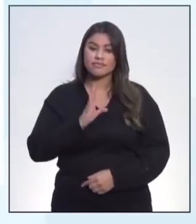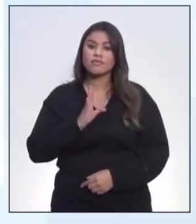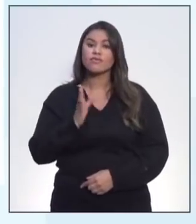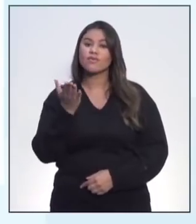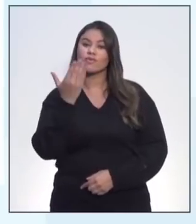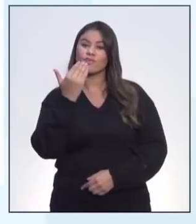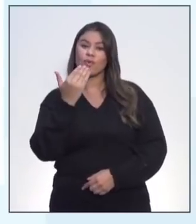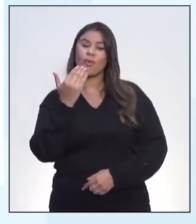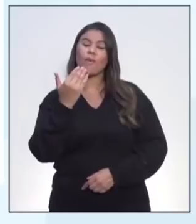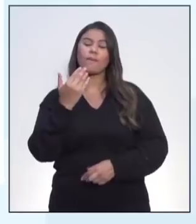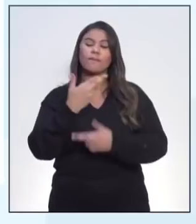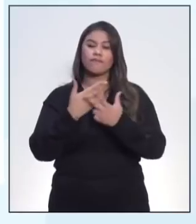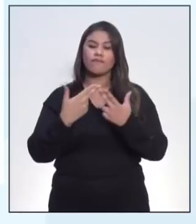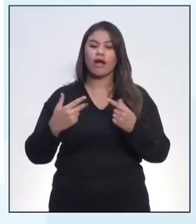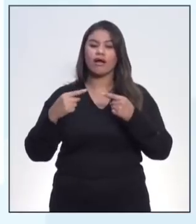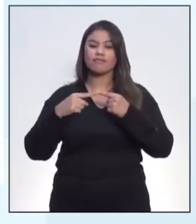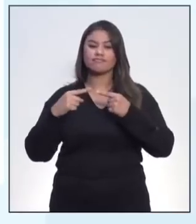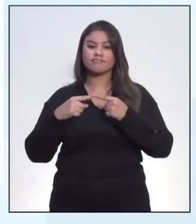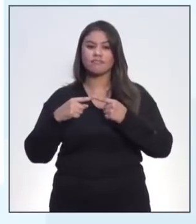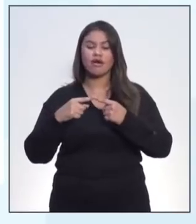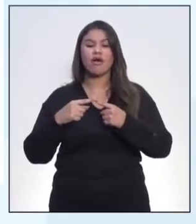per capita, lá em